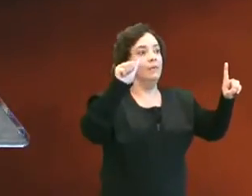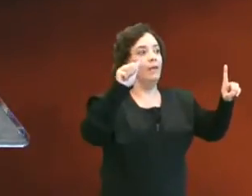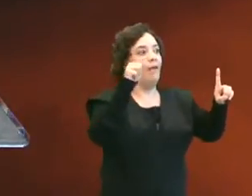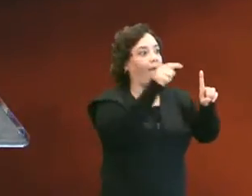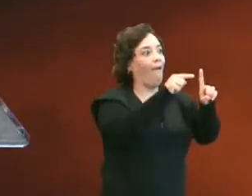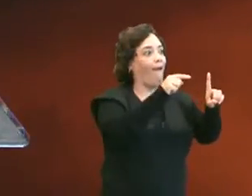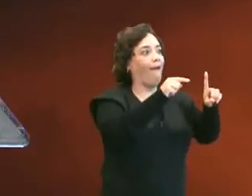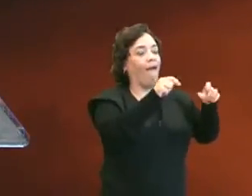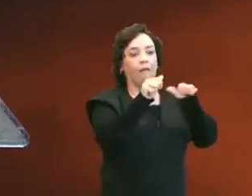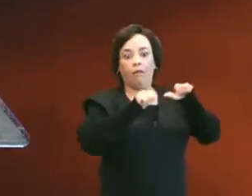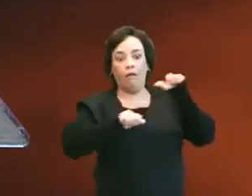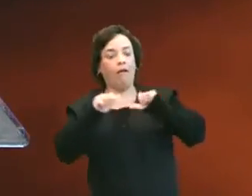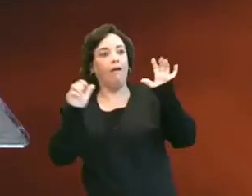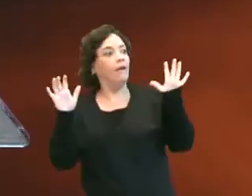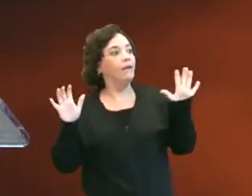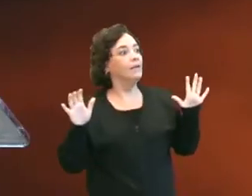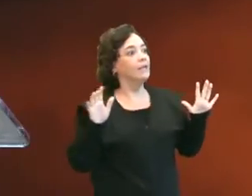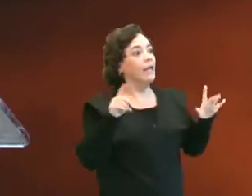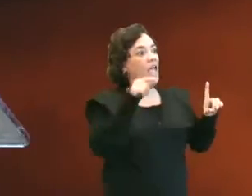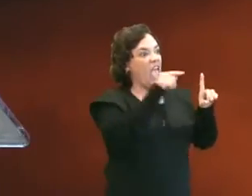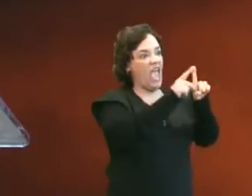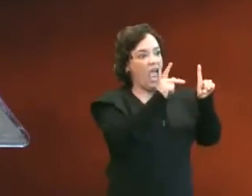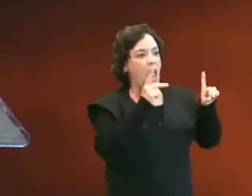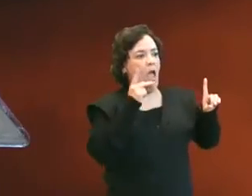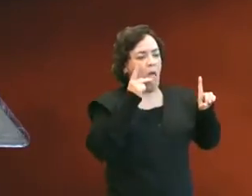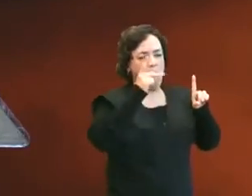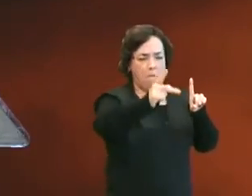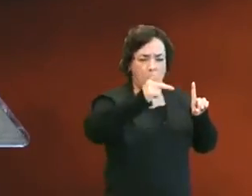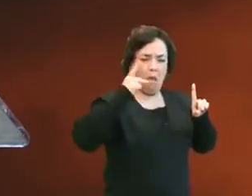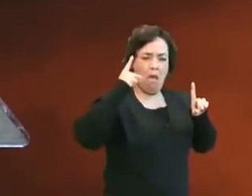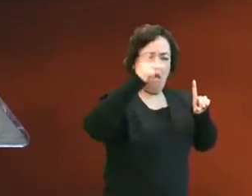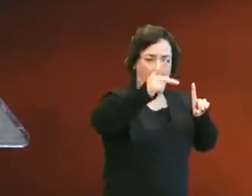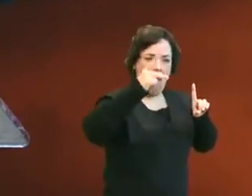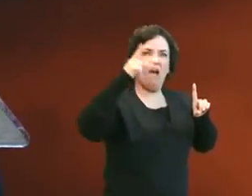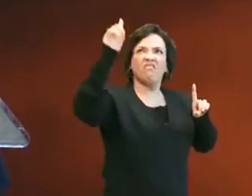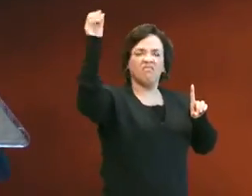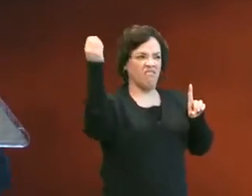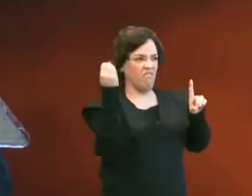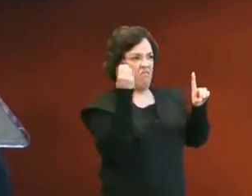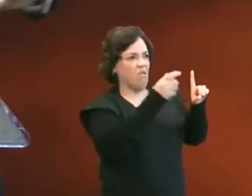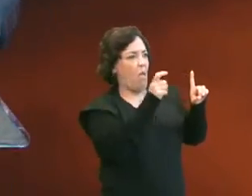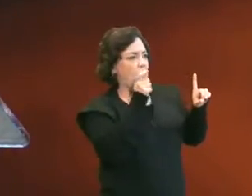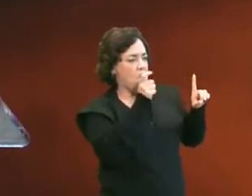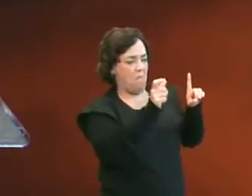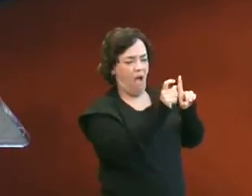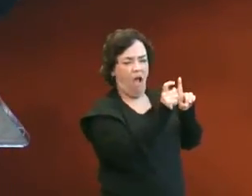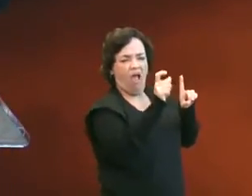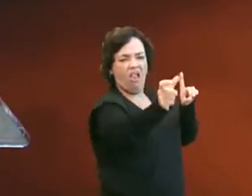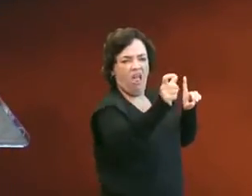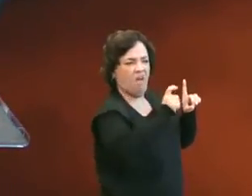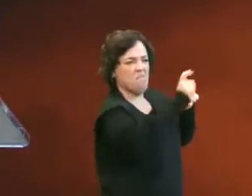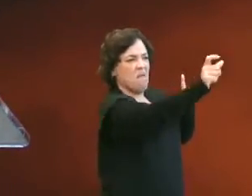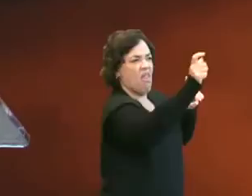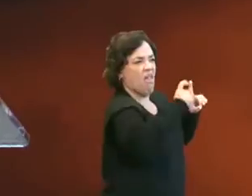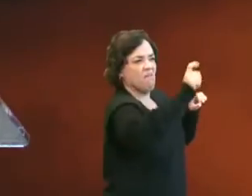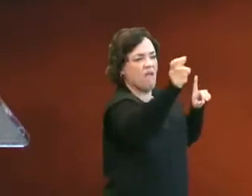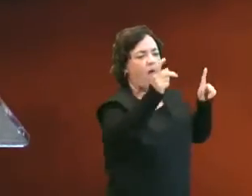sobre Jeremias e o Senhor colocou palavras na sua boca. Deus lhe dá uma capacidade especial para